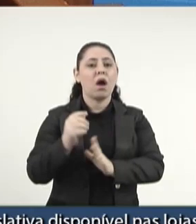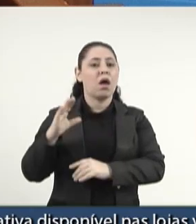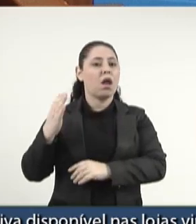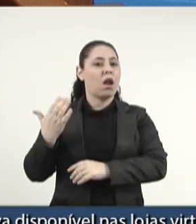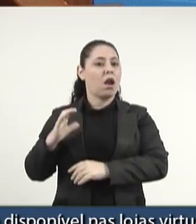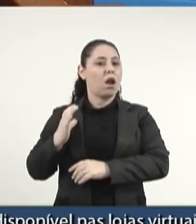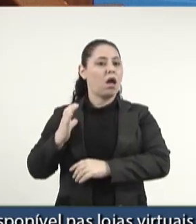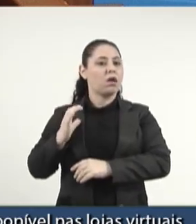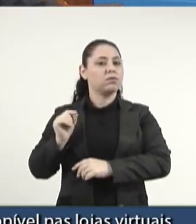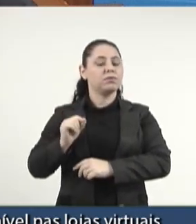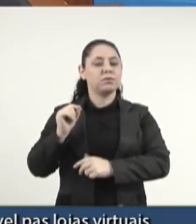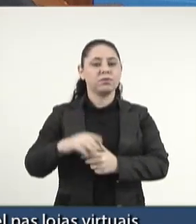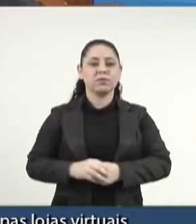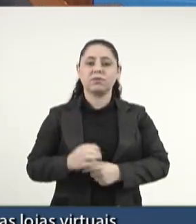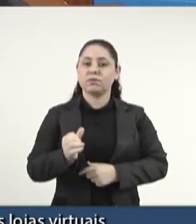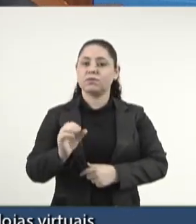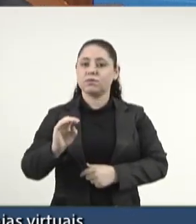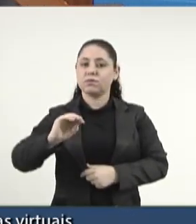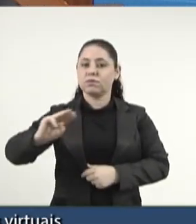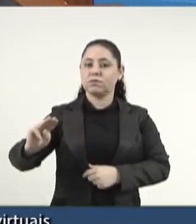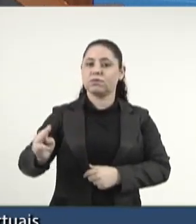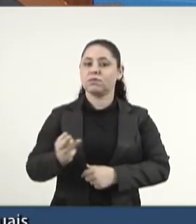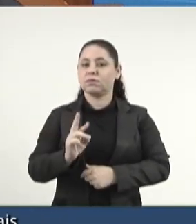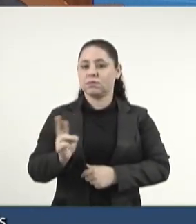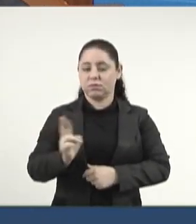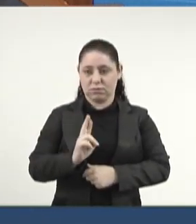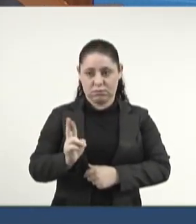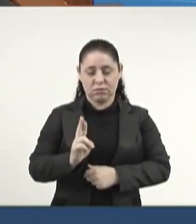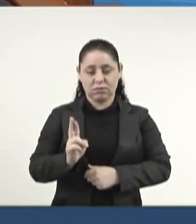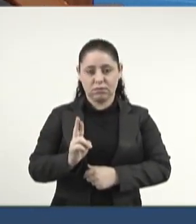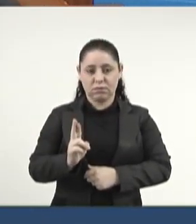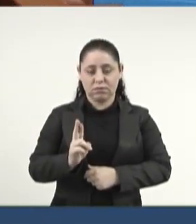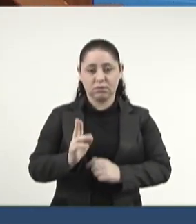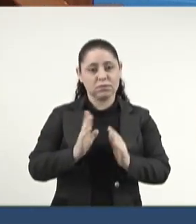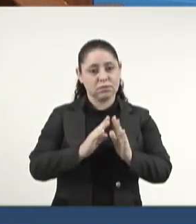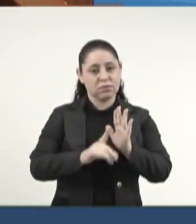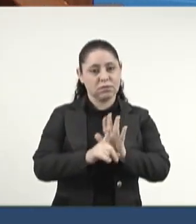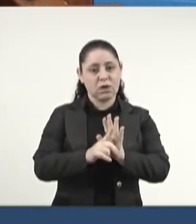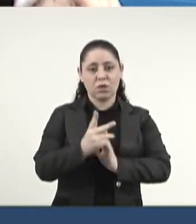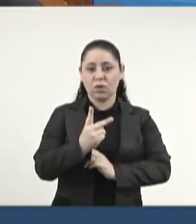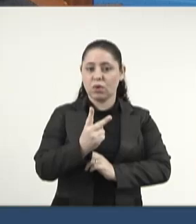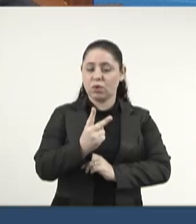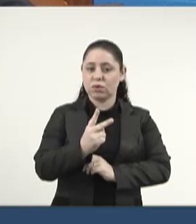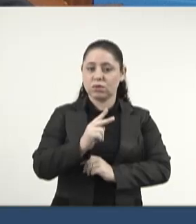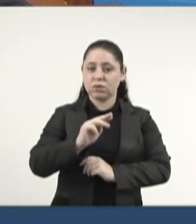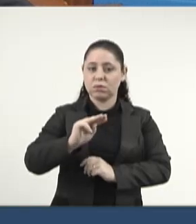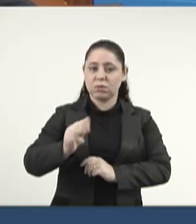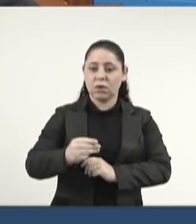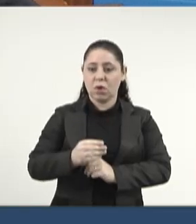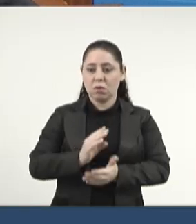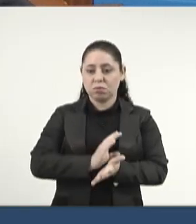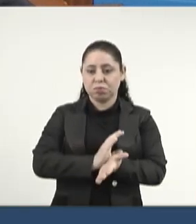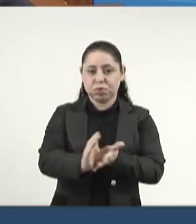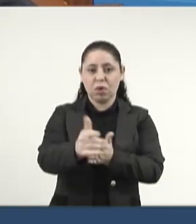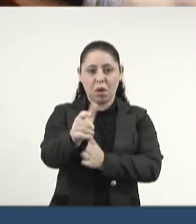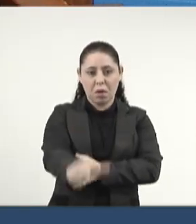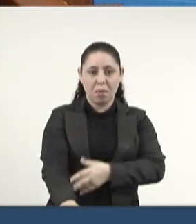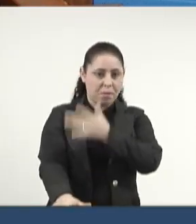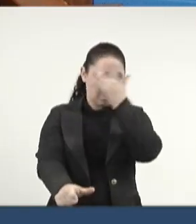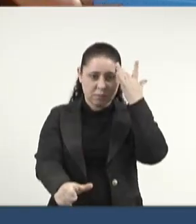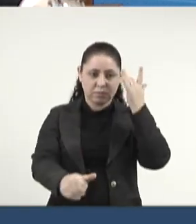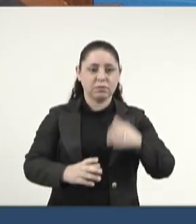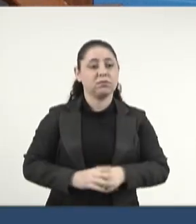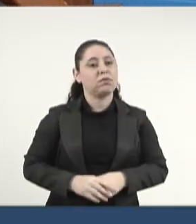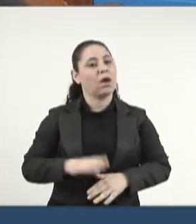milionário? Dos 60 milhões de reais que essa casa deu, 2,5 milhões está indo para a mão de um corretor,